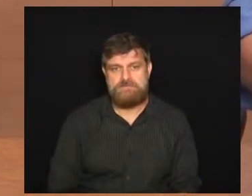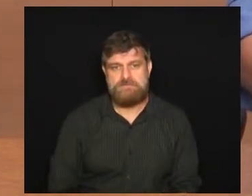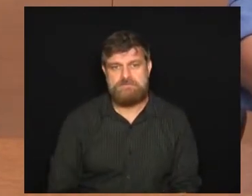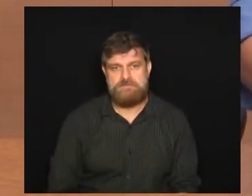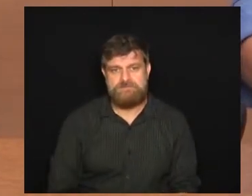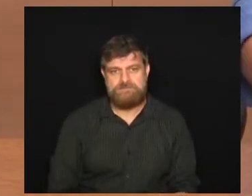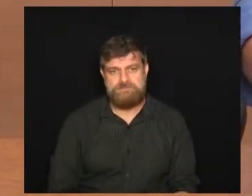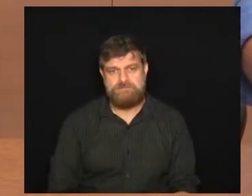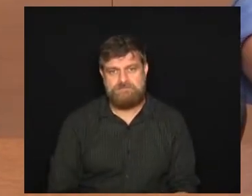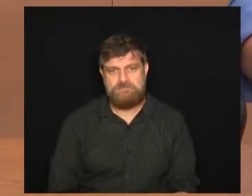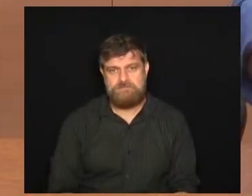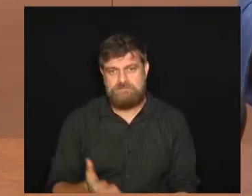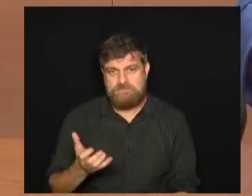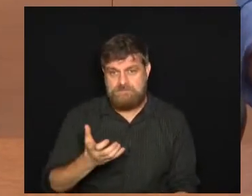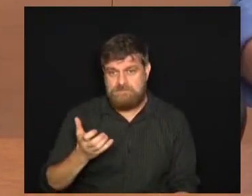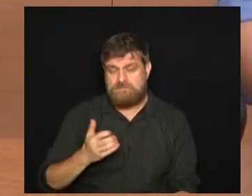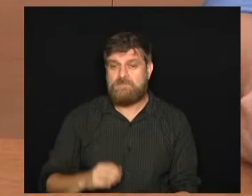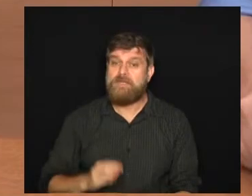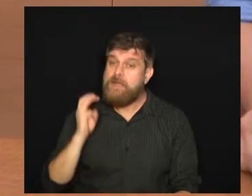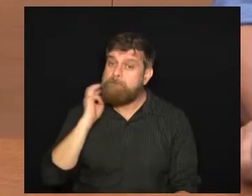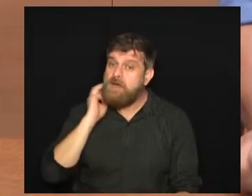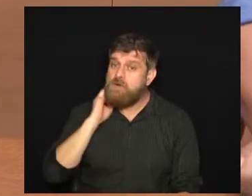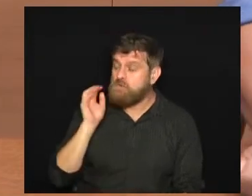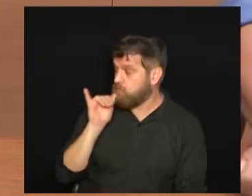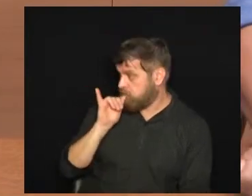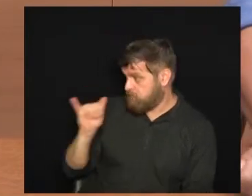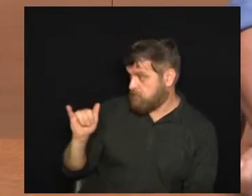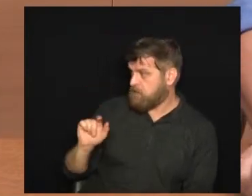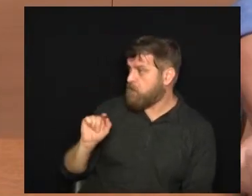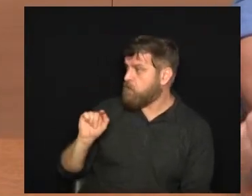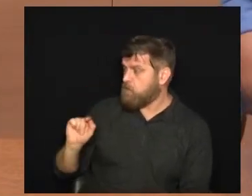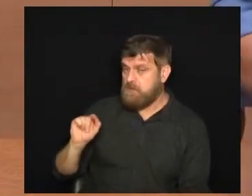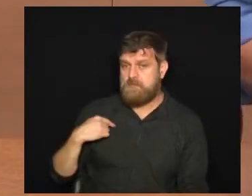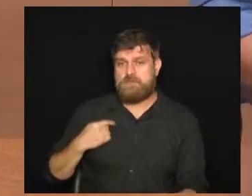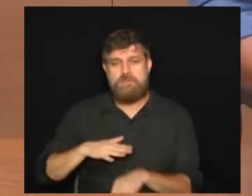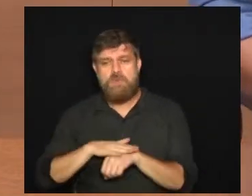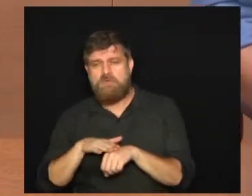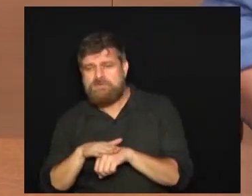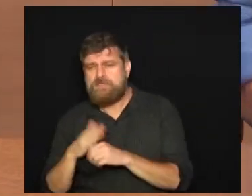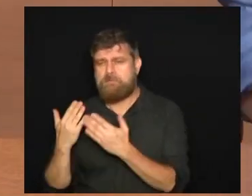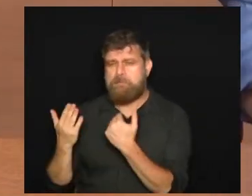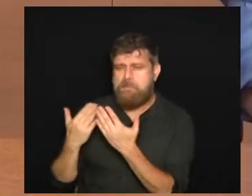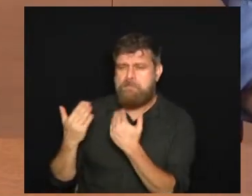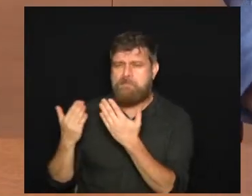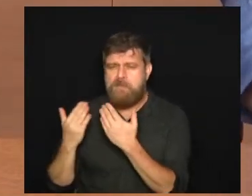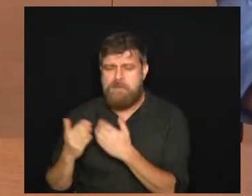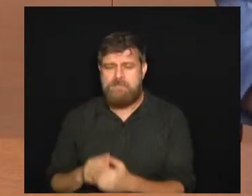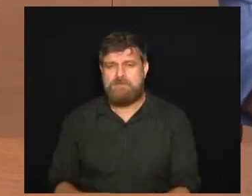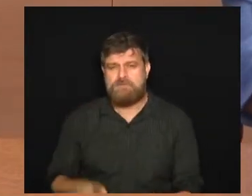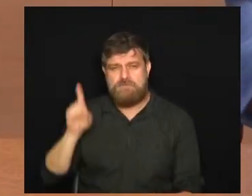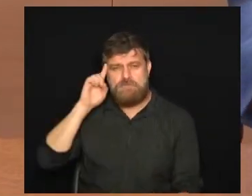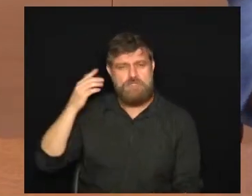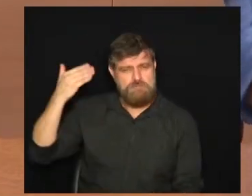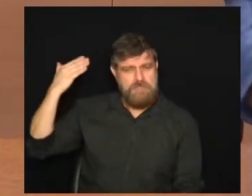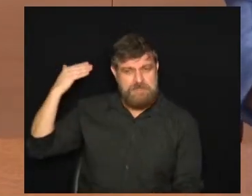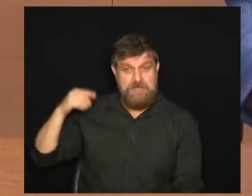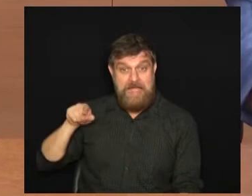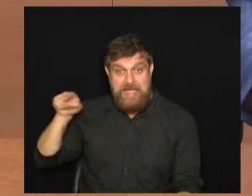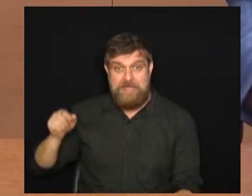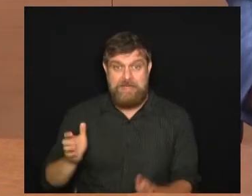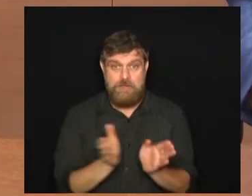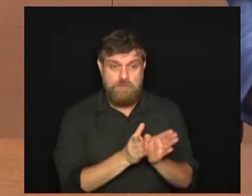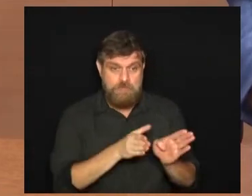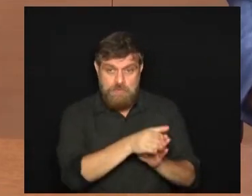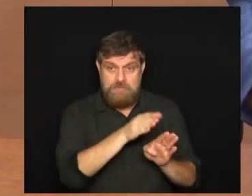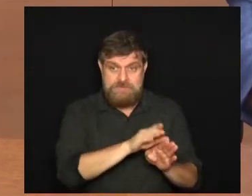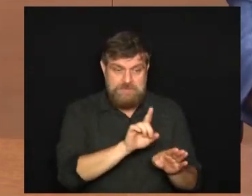E eu queria falar para o Paulo também, né, Paulo? Que a gente estava conversando outro dia, que ele saiu do conselho,